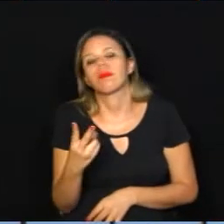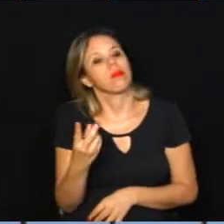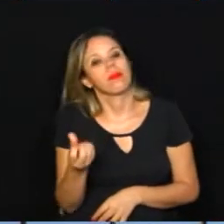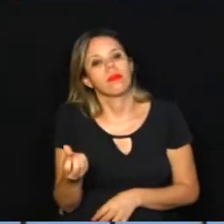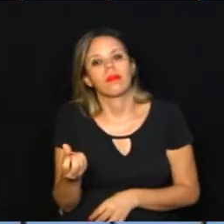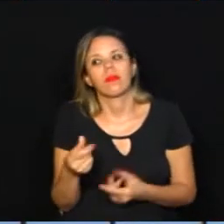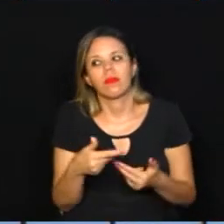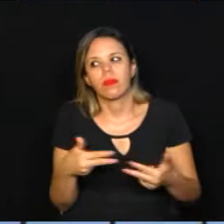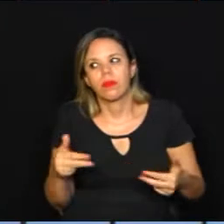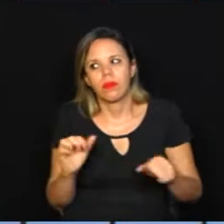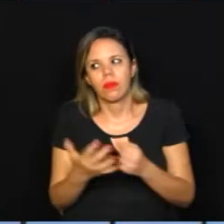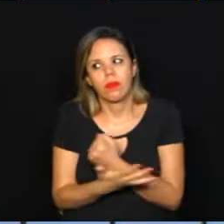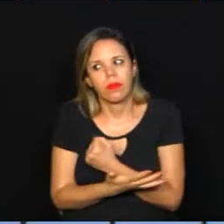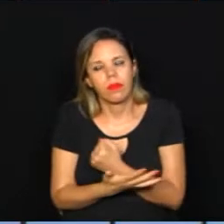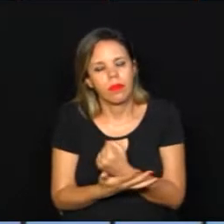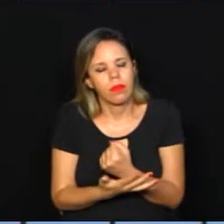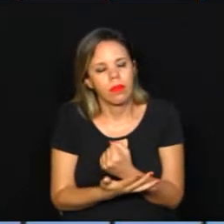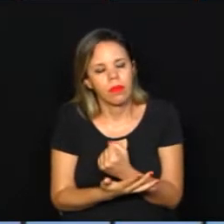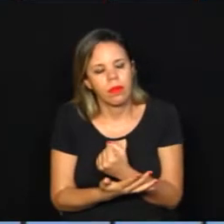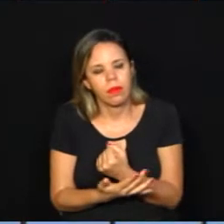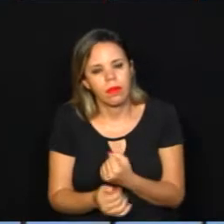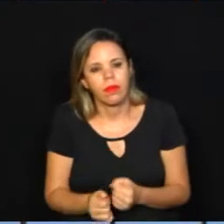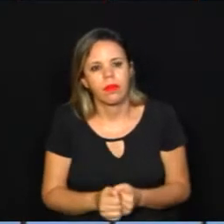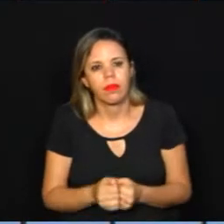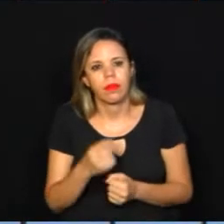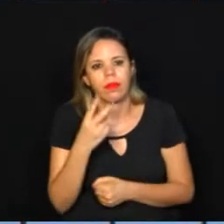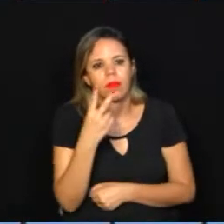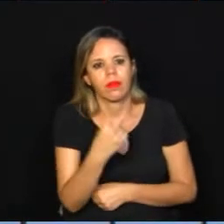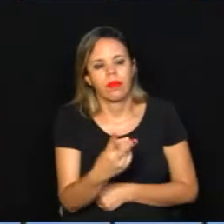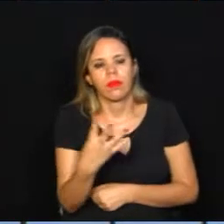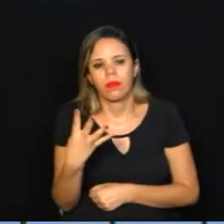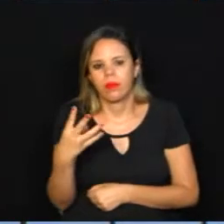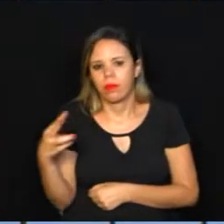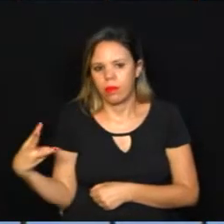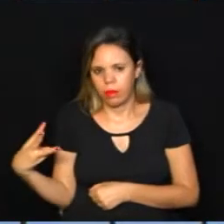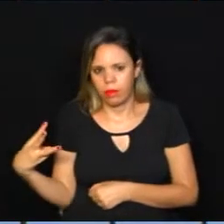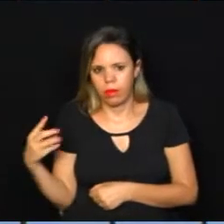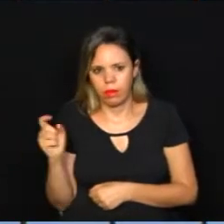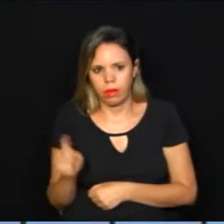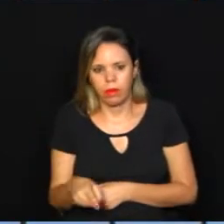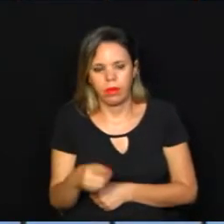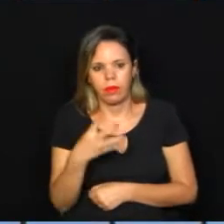10.030.626 casos da Covid-19, com